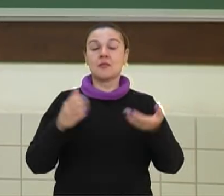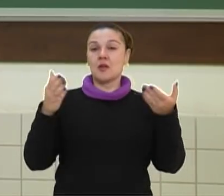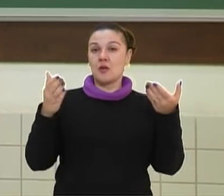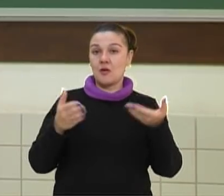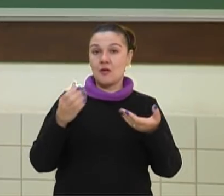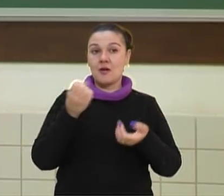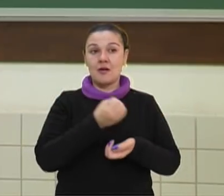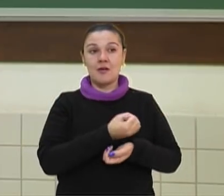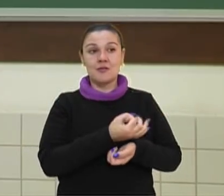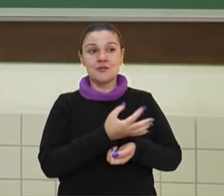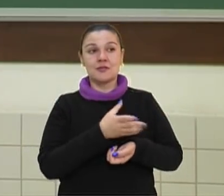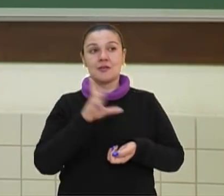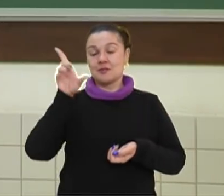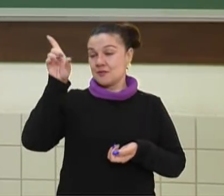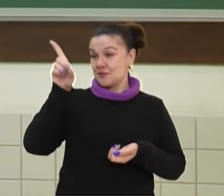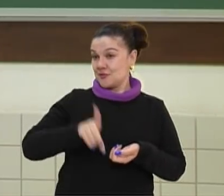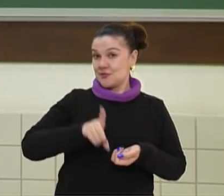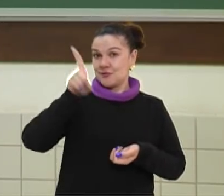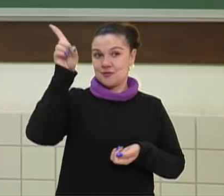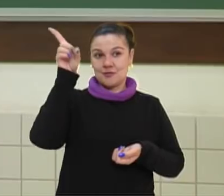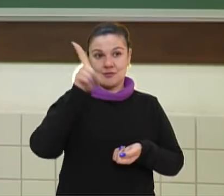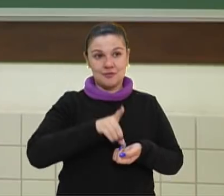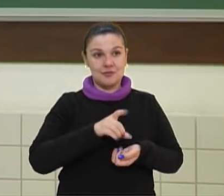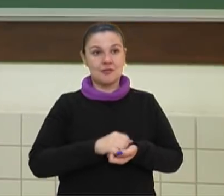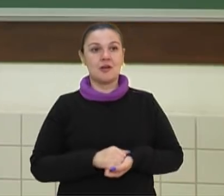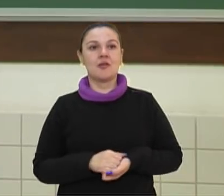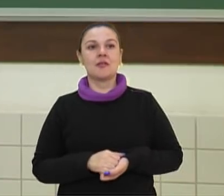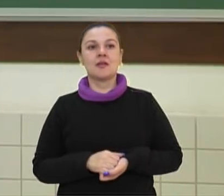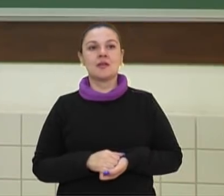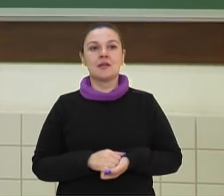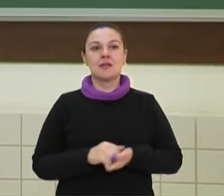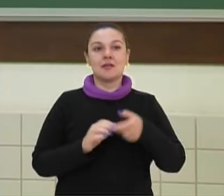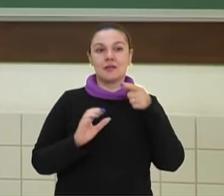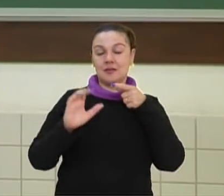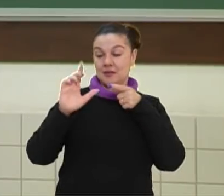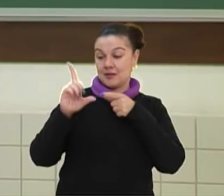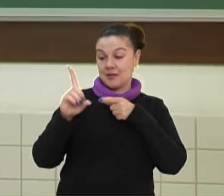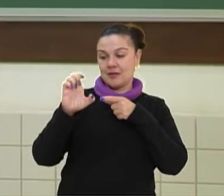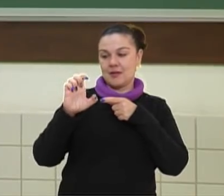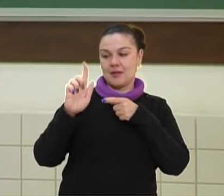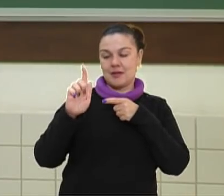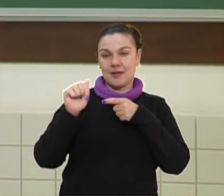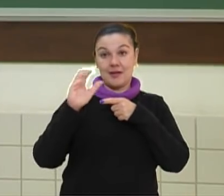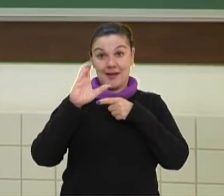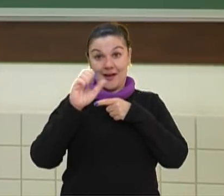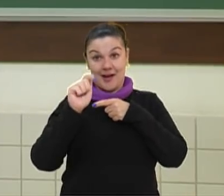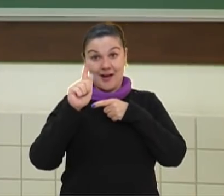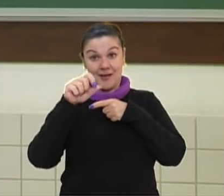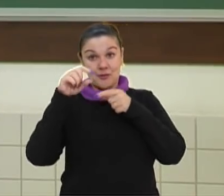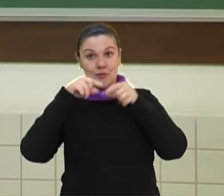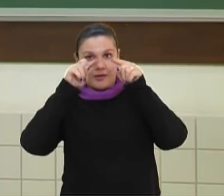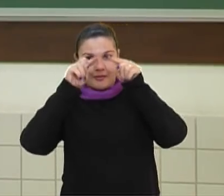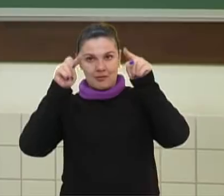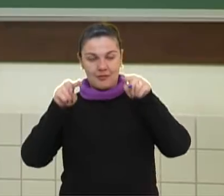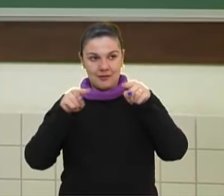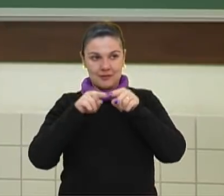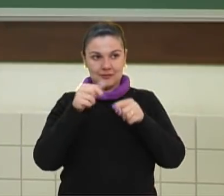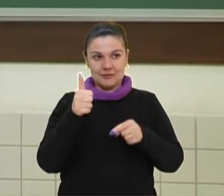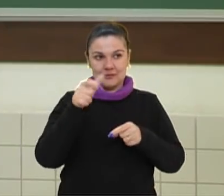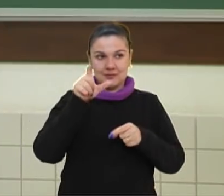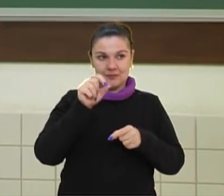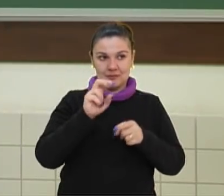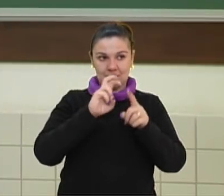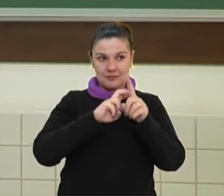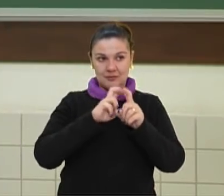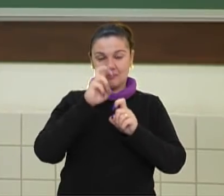E a letra B, a quantidade de diagonais do decágono, então. Então, se é o